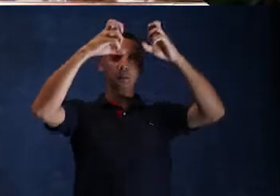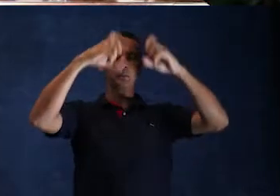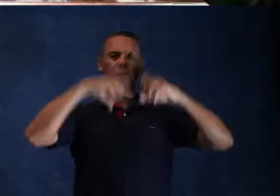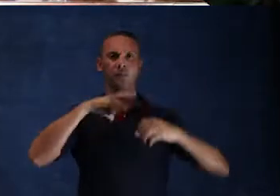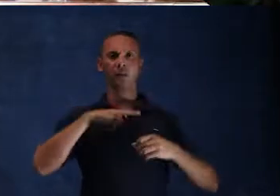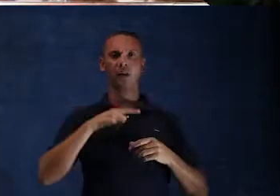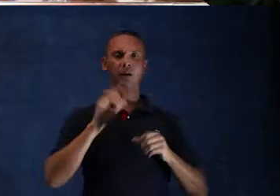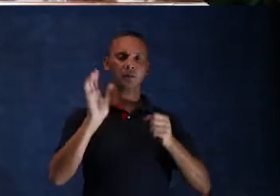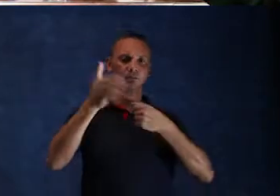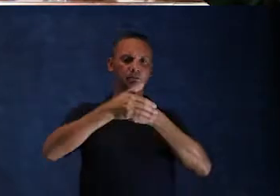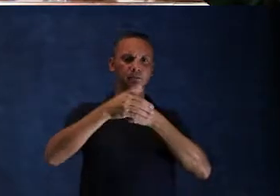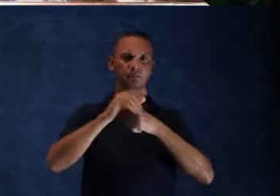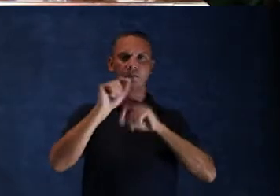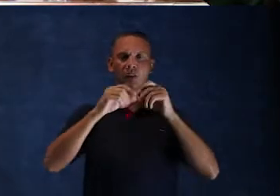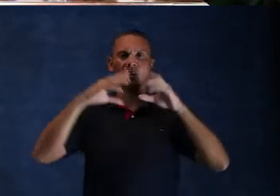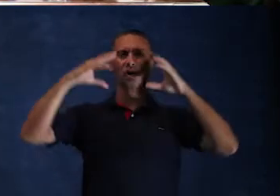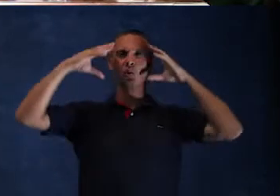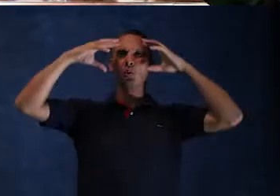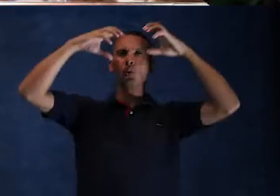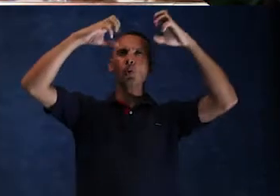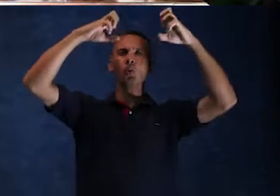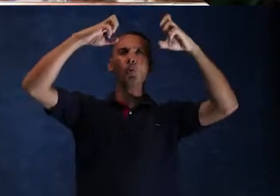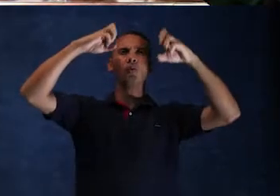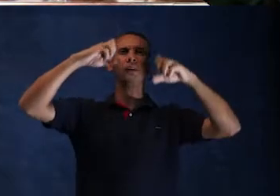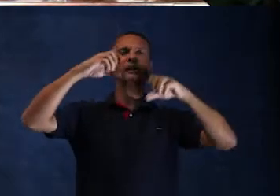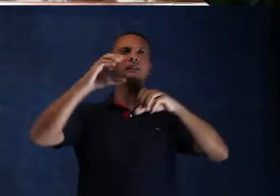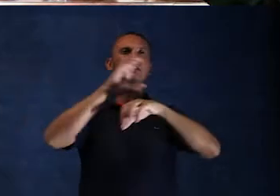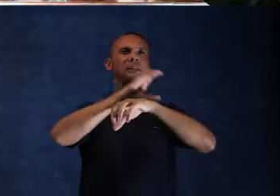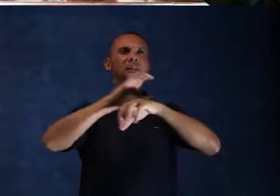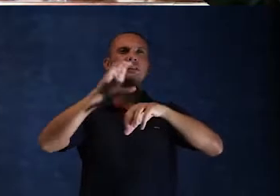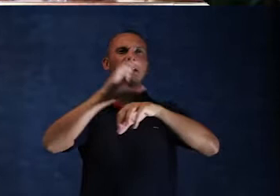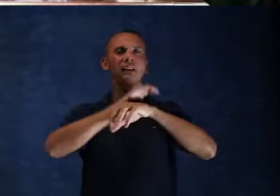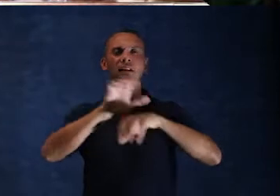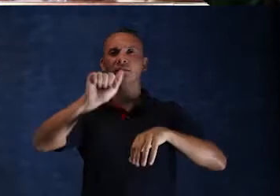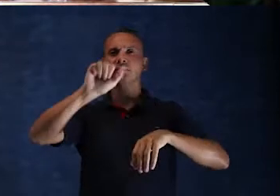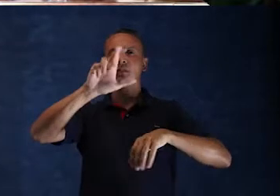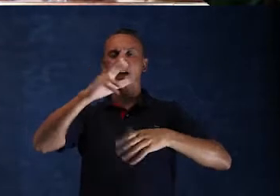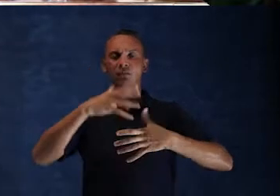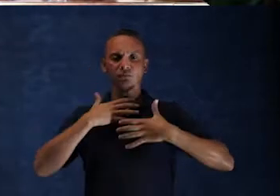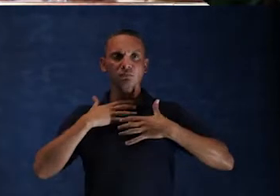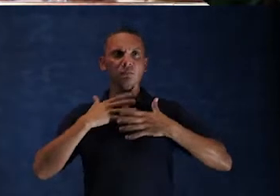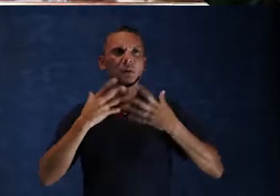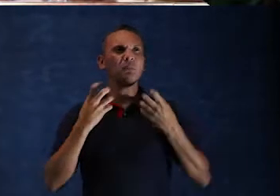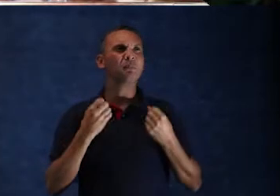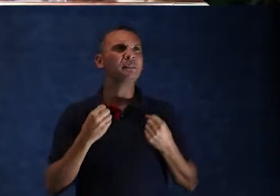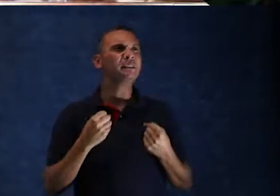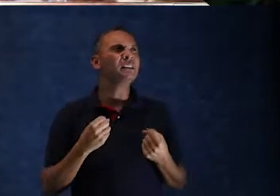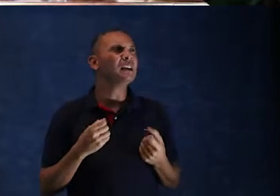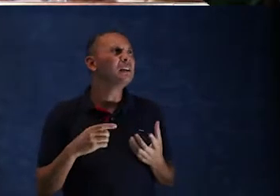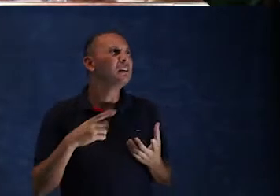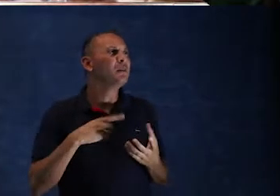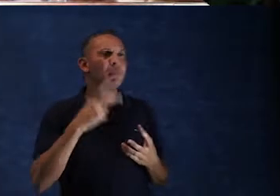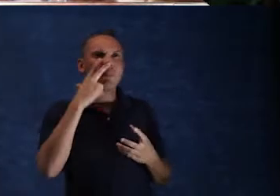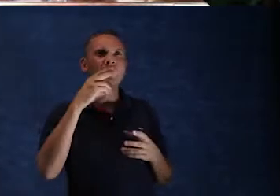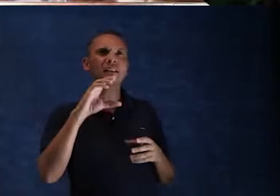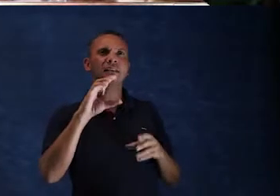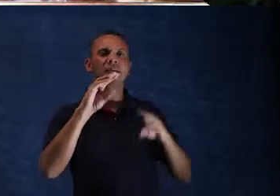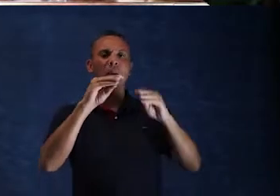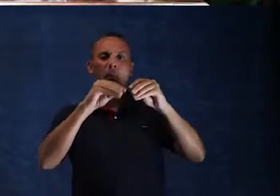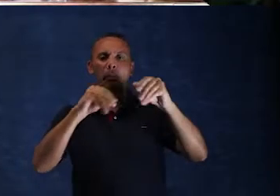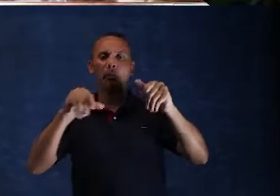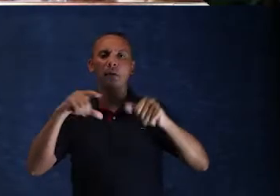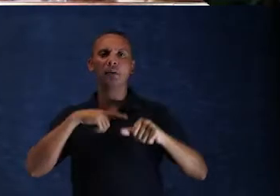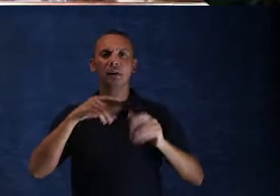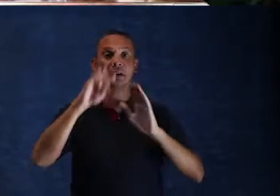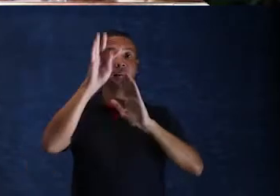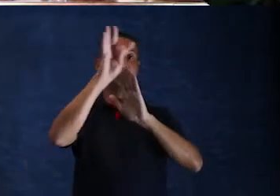e sinistro, como as nuvens cor de chumbo e o ar pesado como cimento, que pairam sobre a cidade, anunciam, nesse